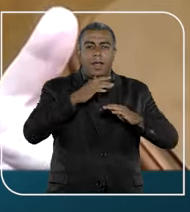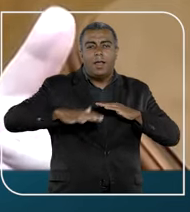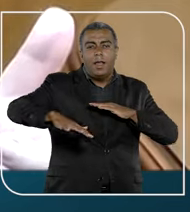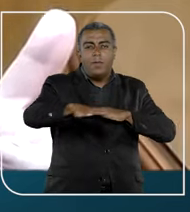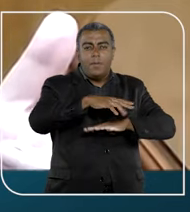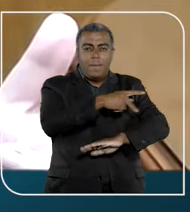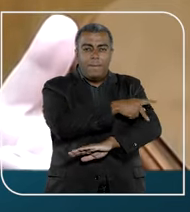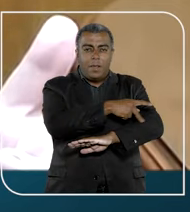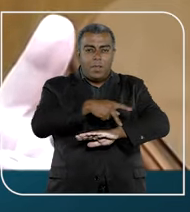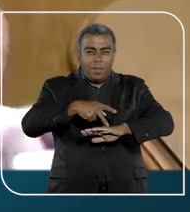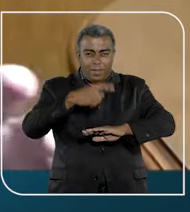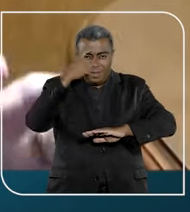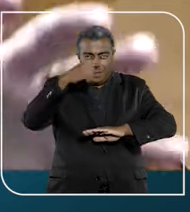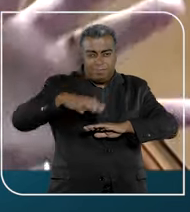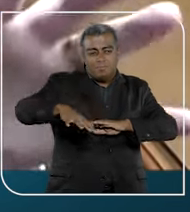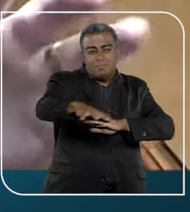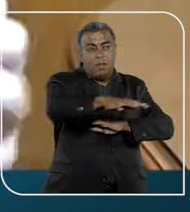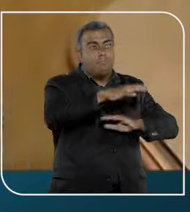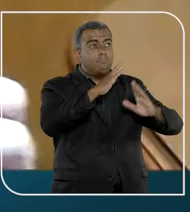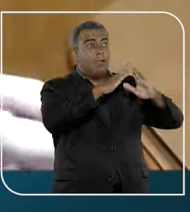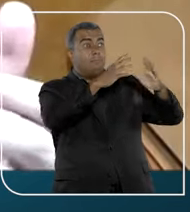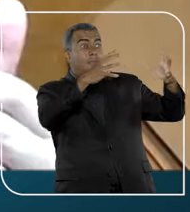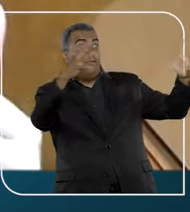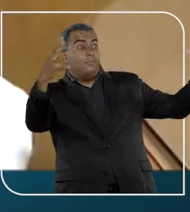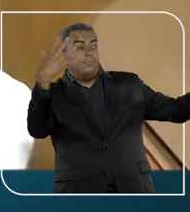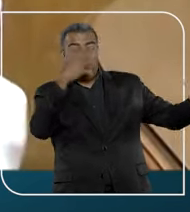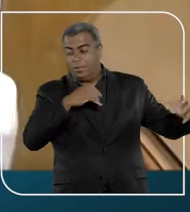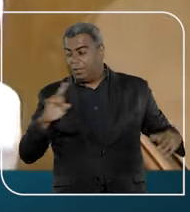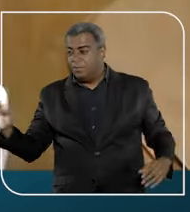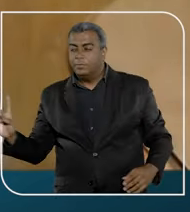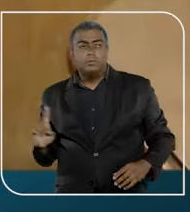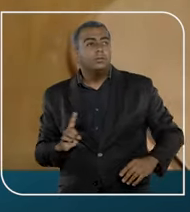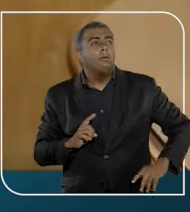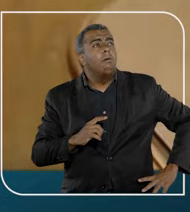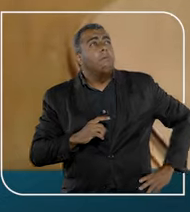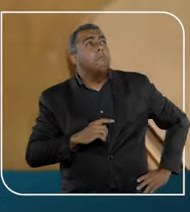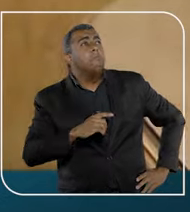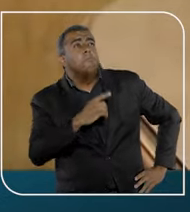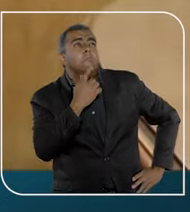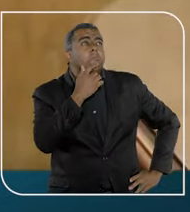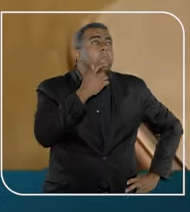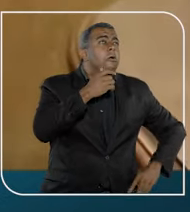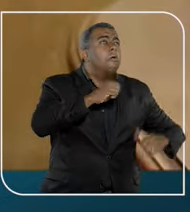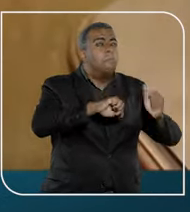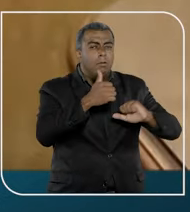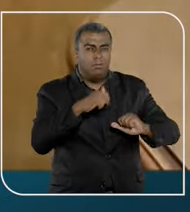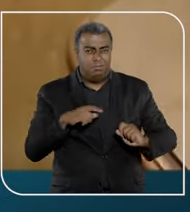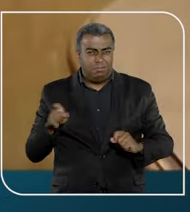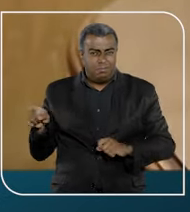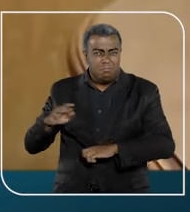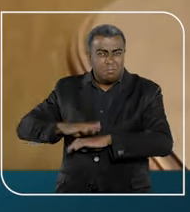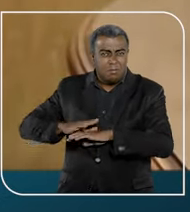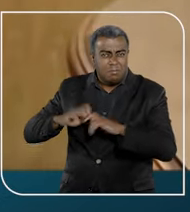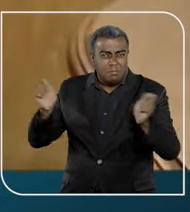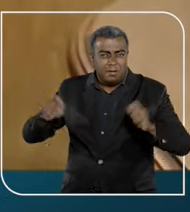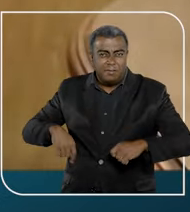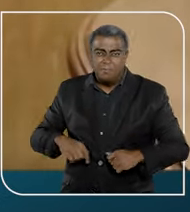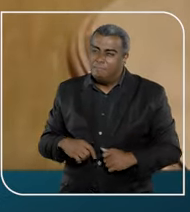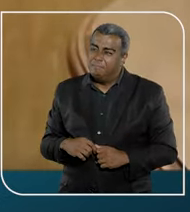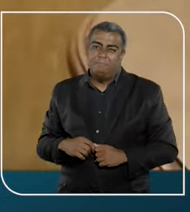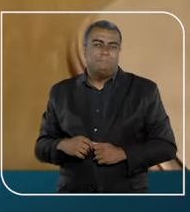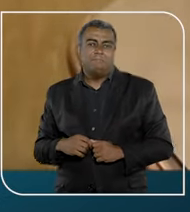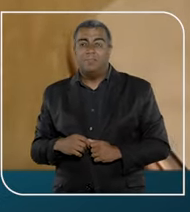Paranoá, aquelas casonas. Você acha que um oficial de justiça consegue apurar quanto vale aquilo?